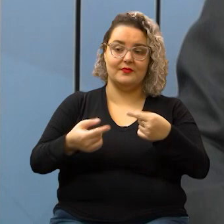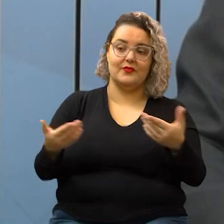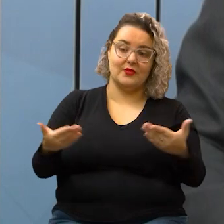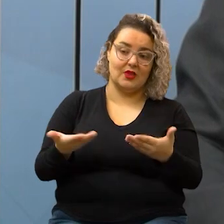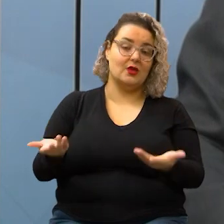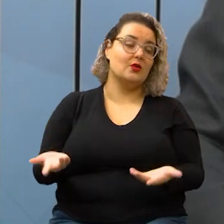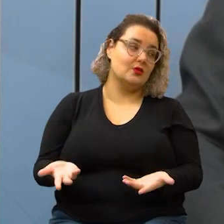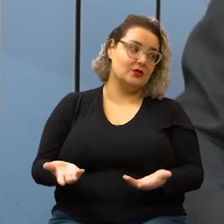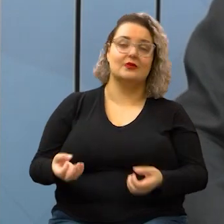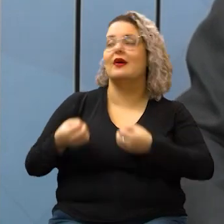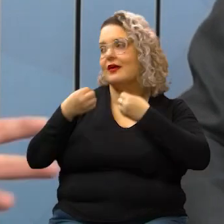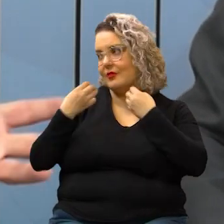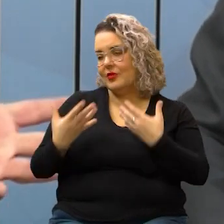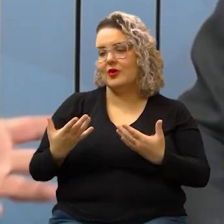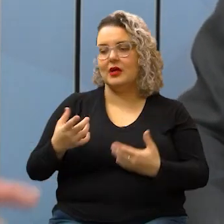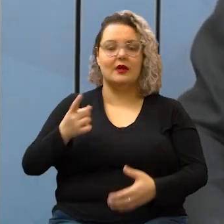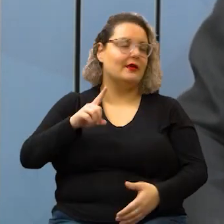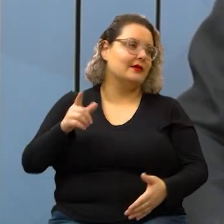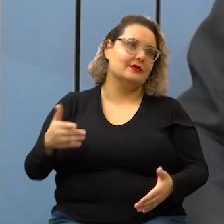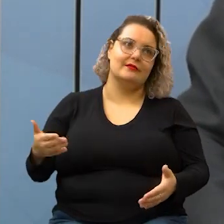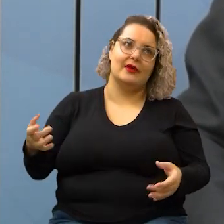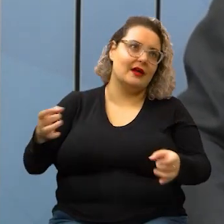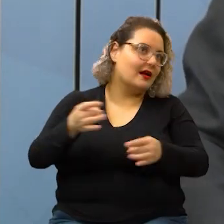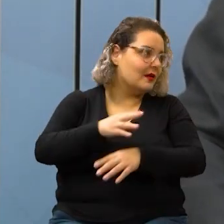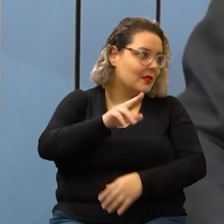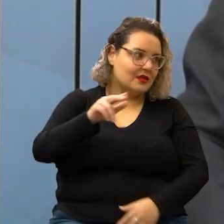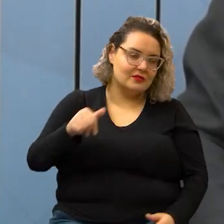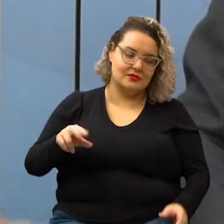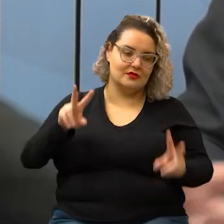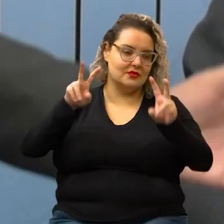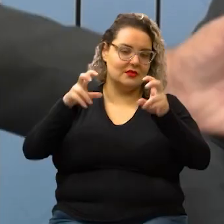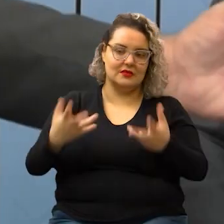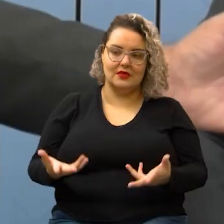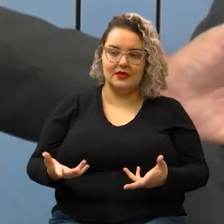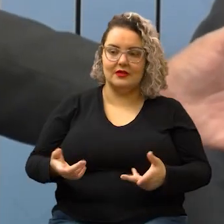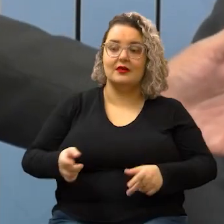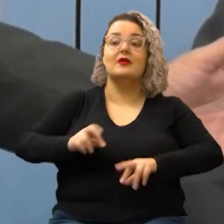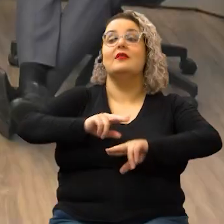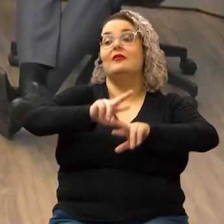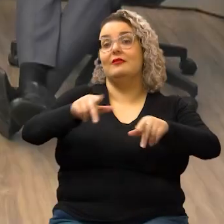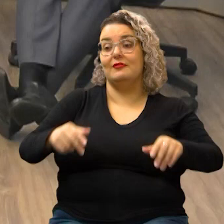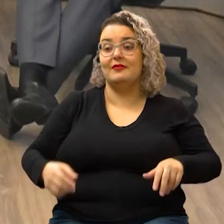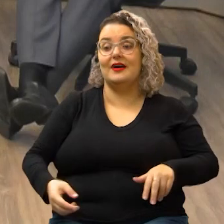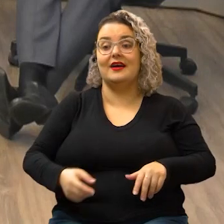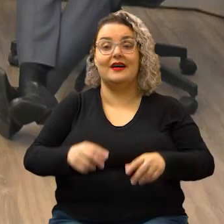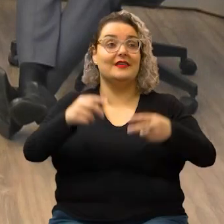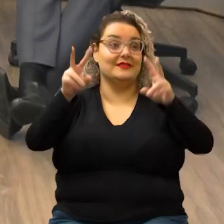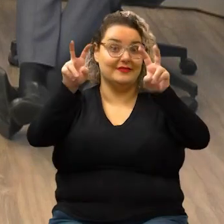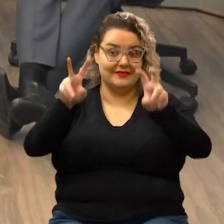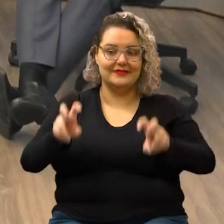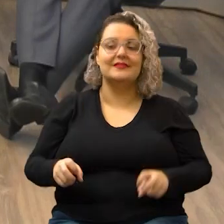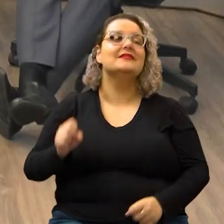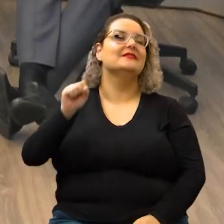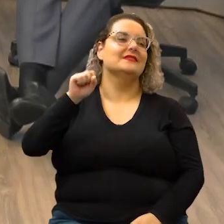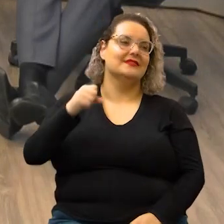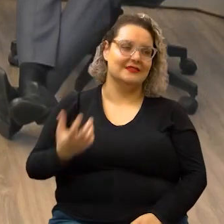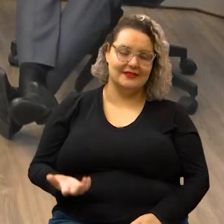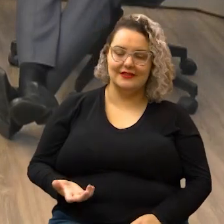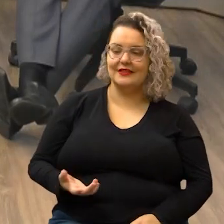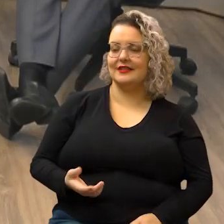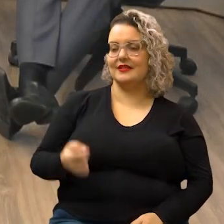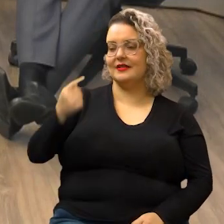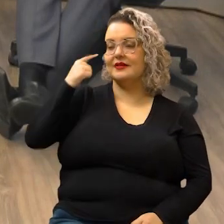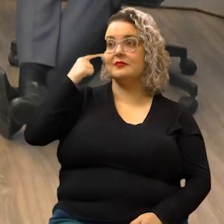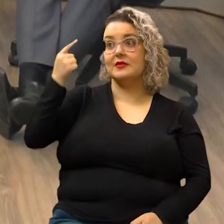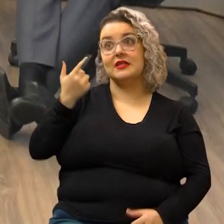hoje, que não vai se esgotar esse assunto aqui. O Vários Nelson, insights surgiram aqui hoje, sim, nós inclusive. vamos continuar pensando,